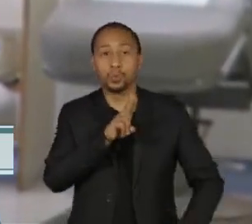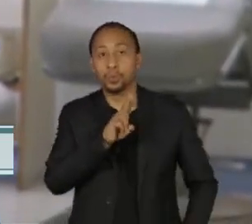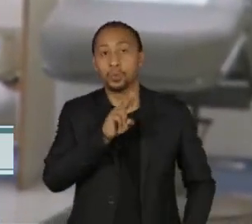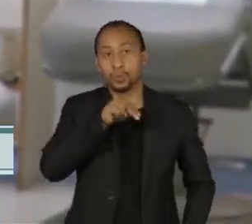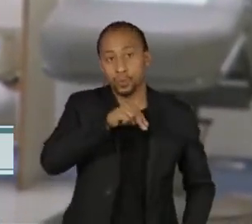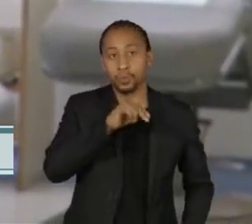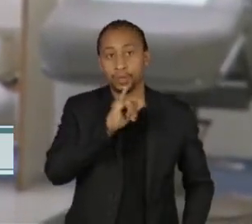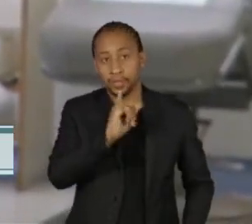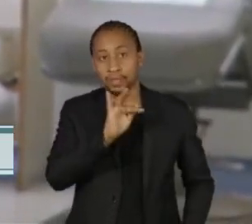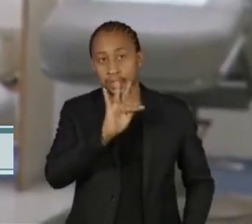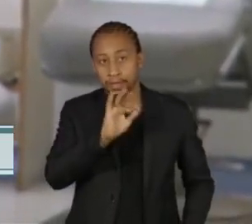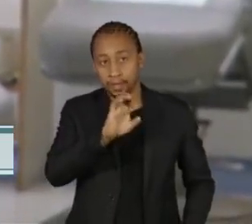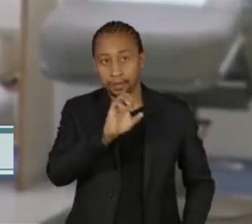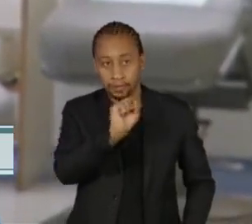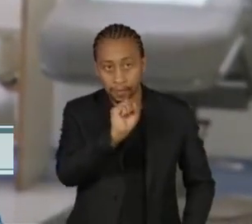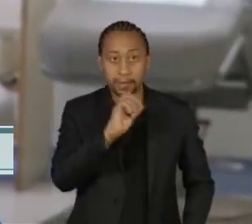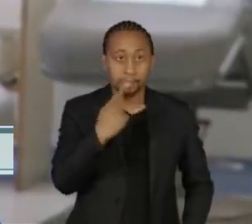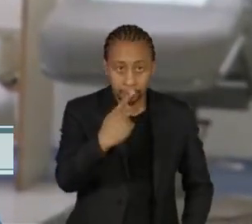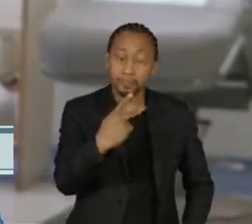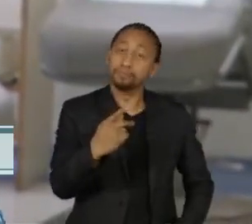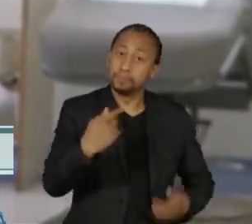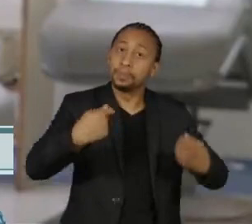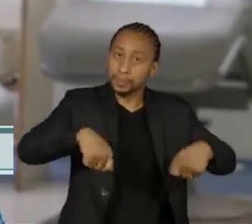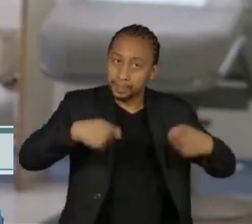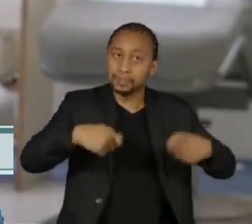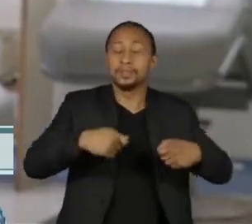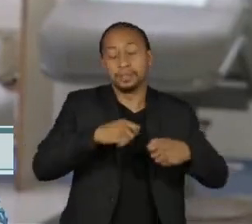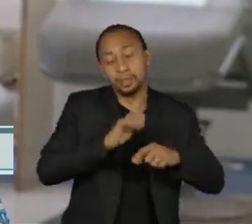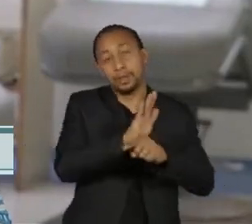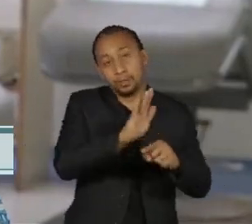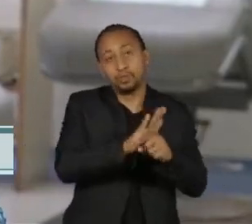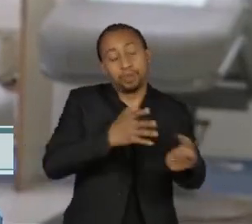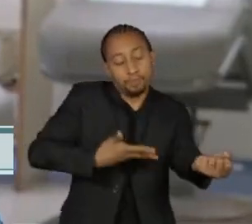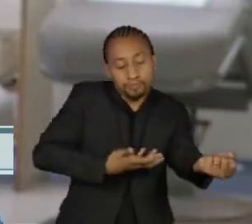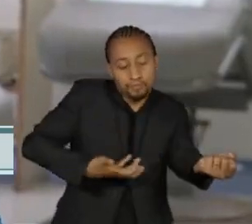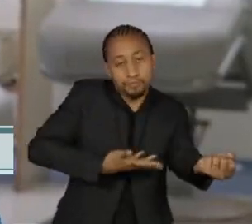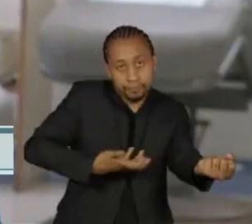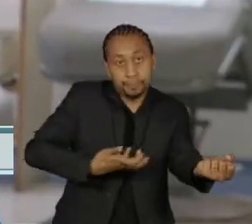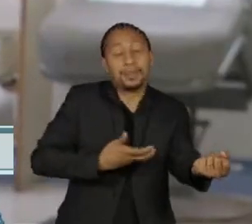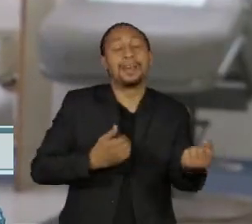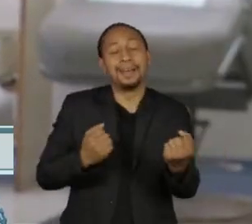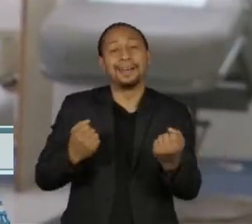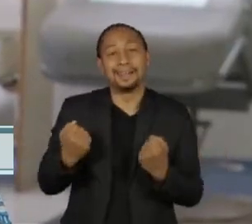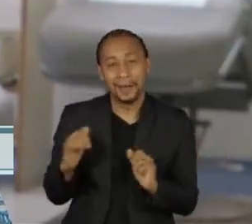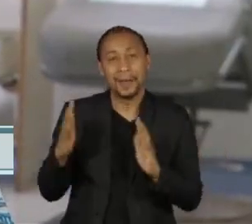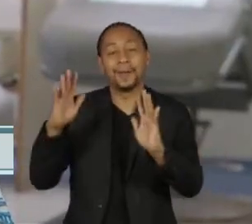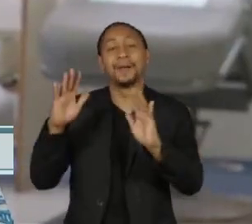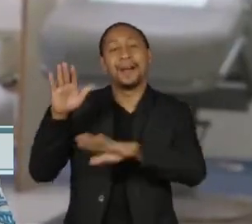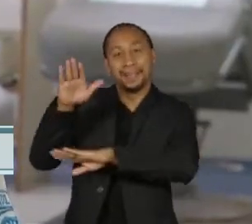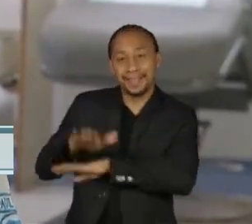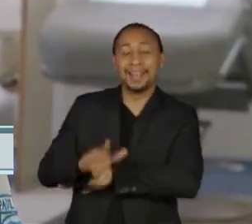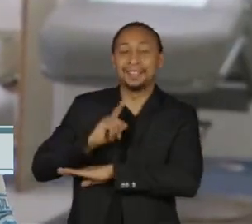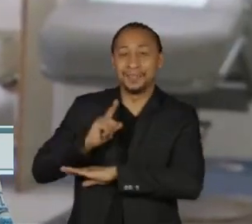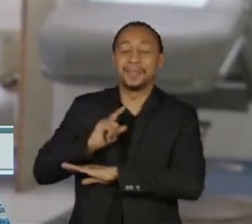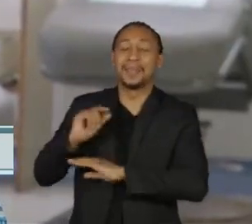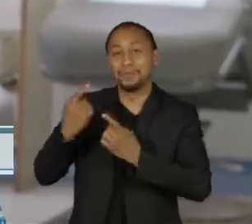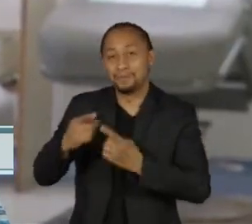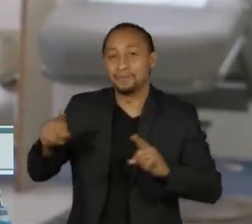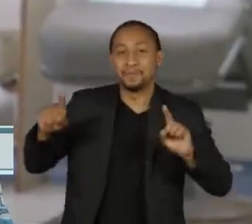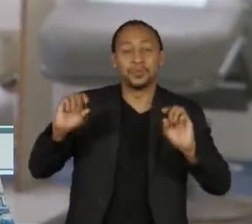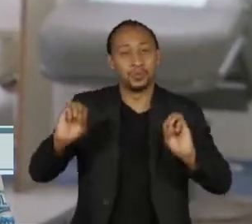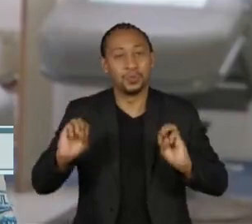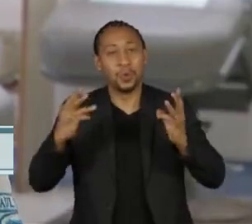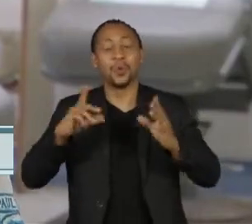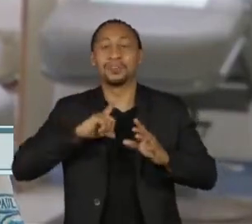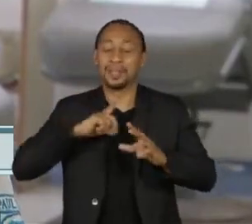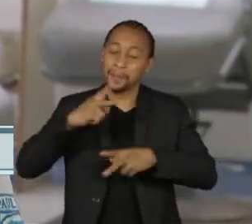essa demanda. Então, a gente tem atrações musicais ao longo da tarde, a gente tem lanches e brindes diferenciados. Então,